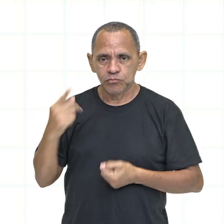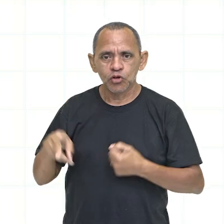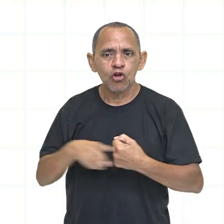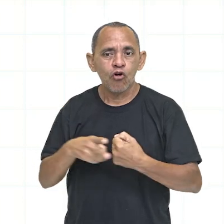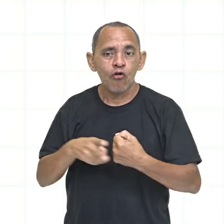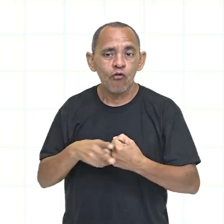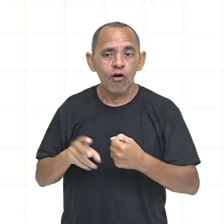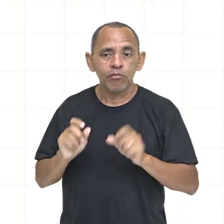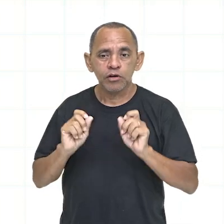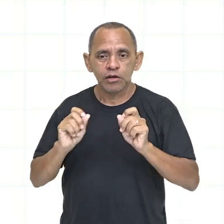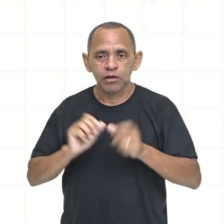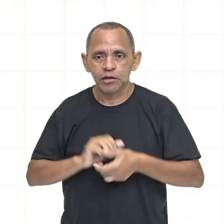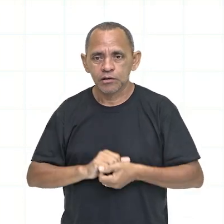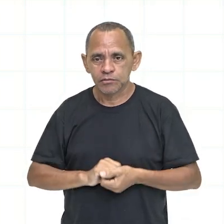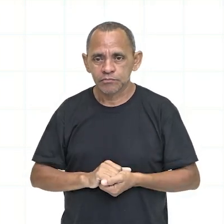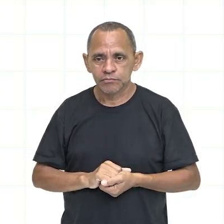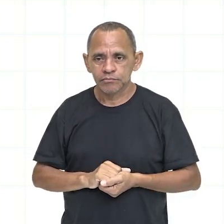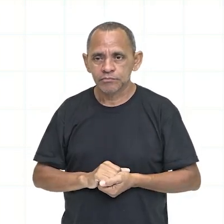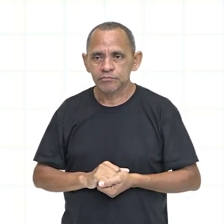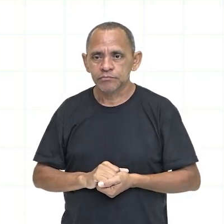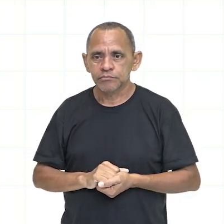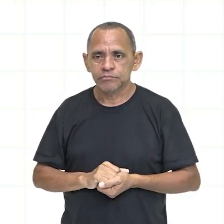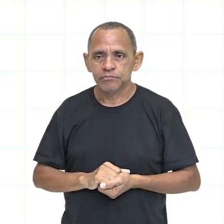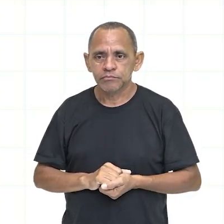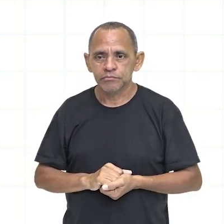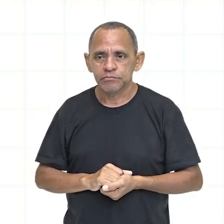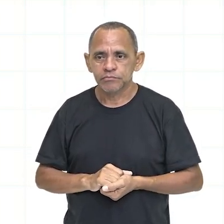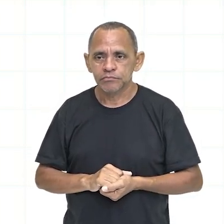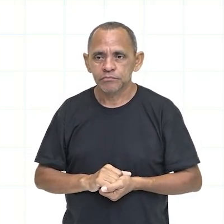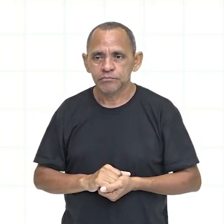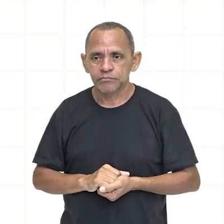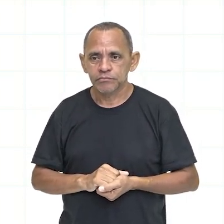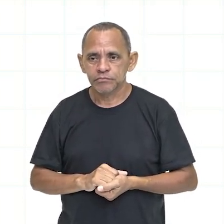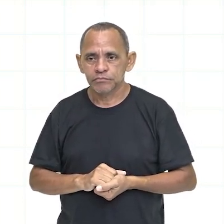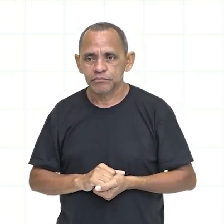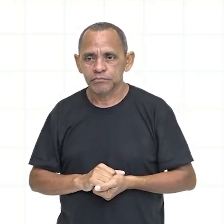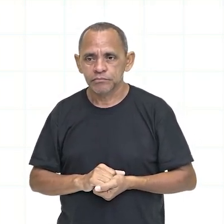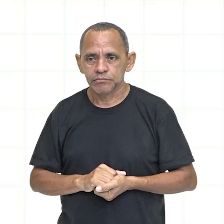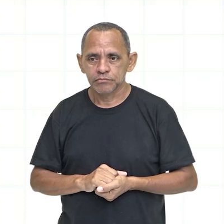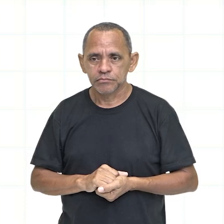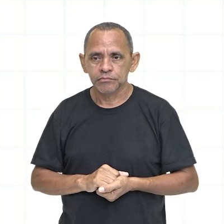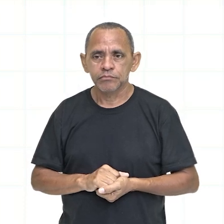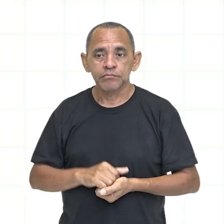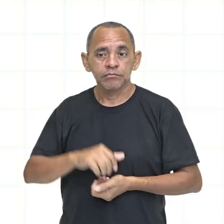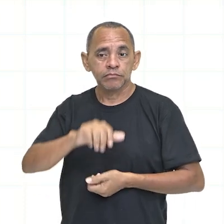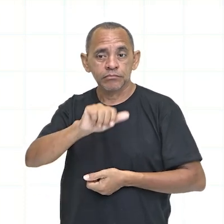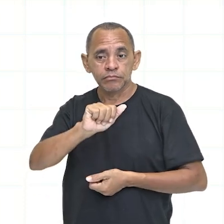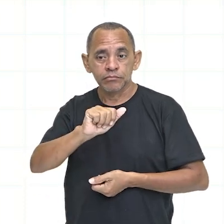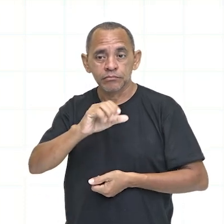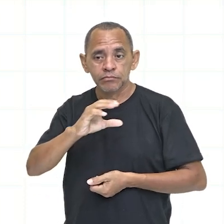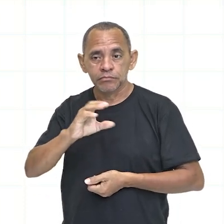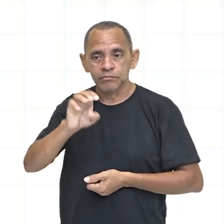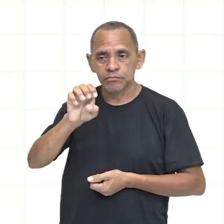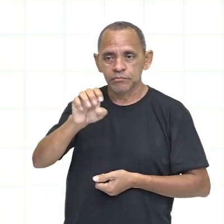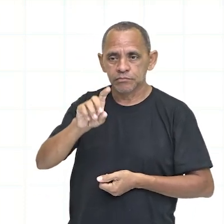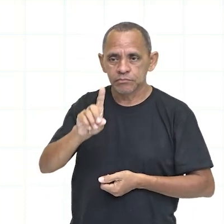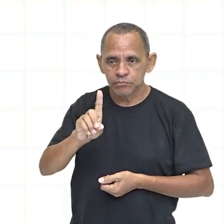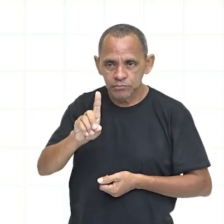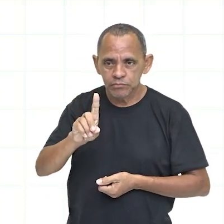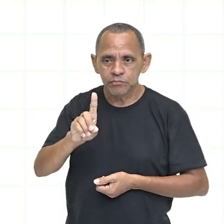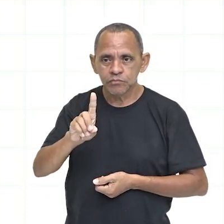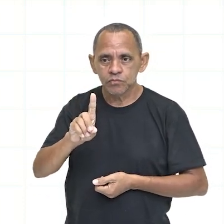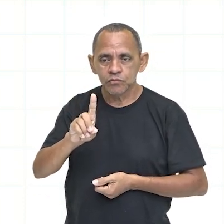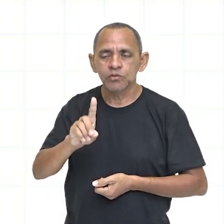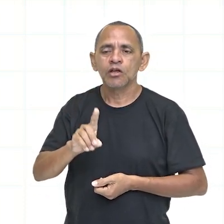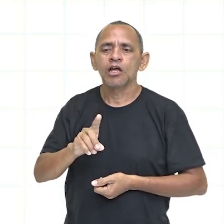tá? Acertar. Ele tem essa tradução também, tá? E no caso aqui, é um pouquinho incomum, mas ele é também